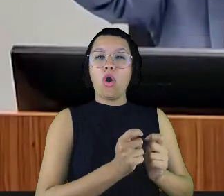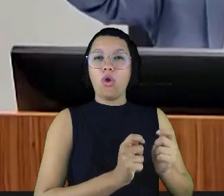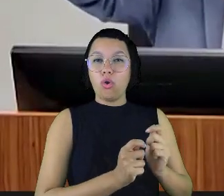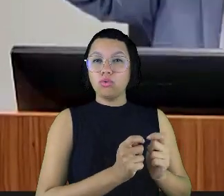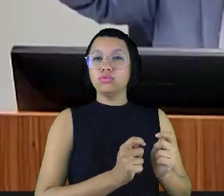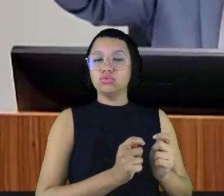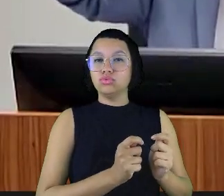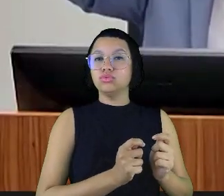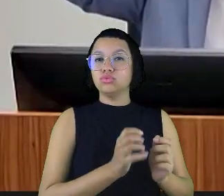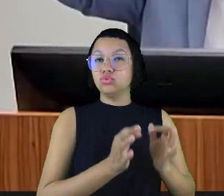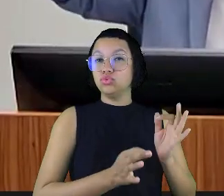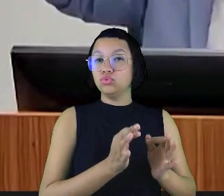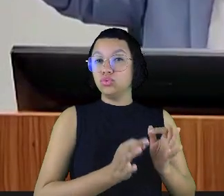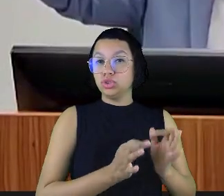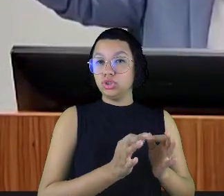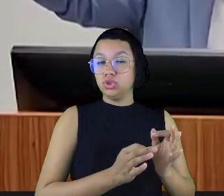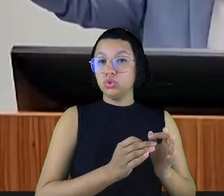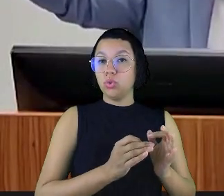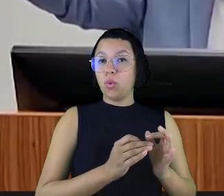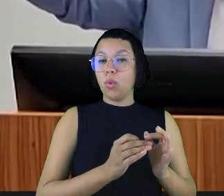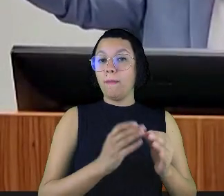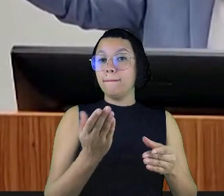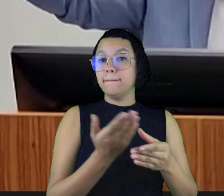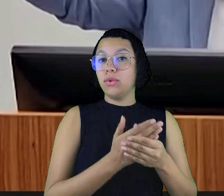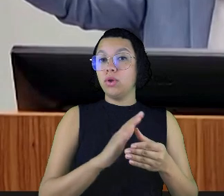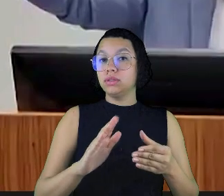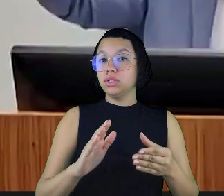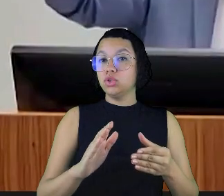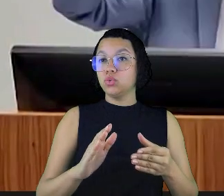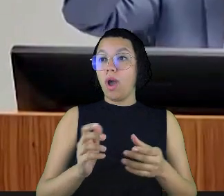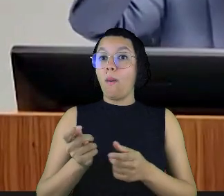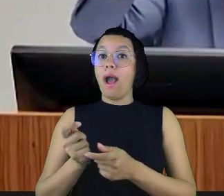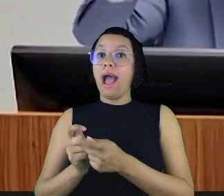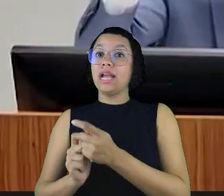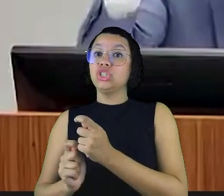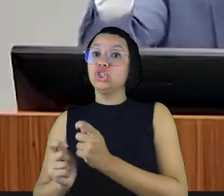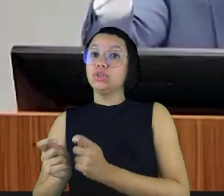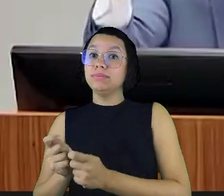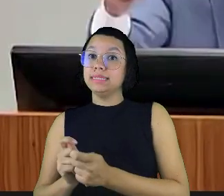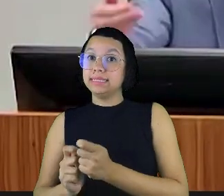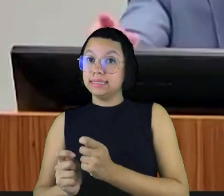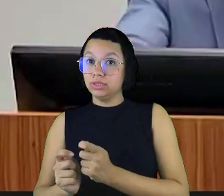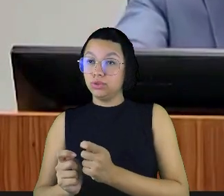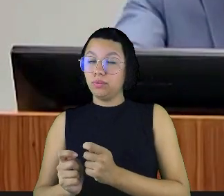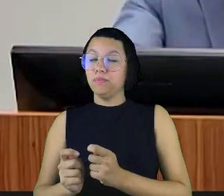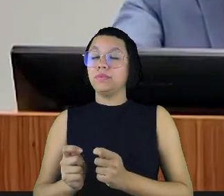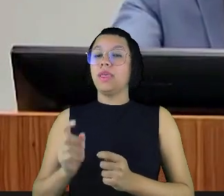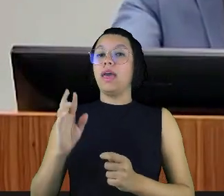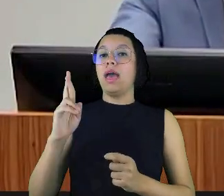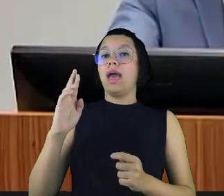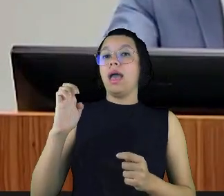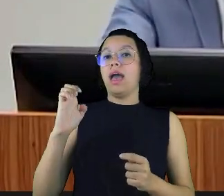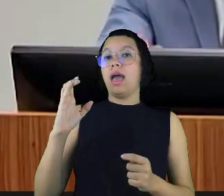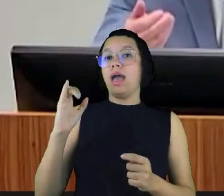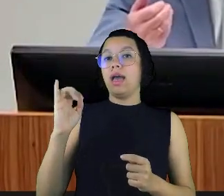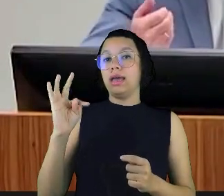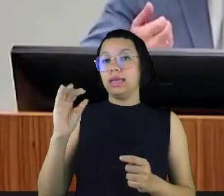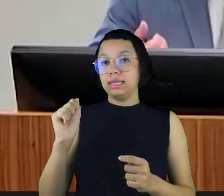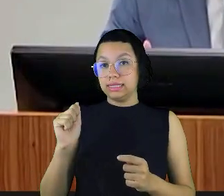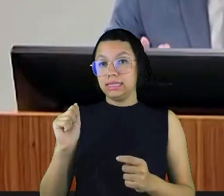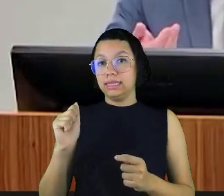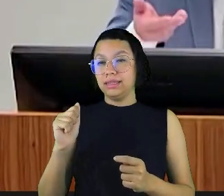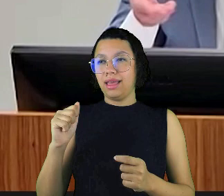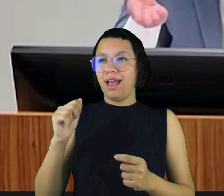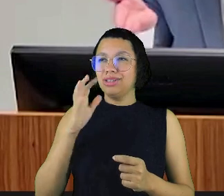negócio jurídico processual administrativo. A Receita Federal ela está engatinhando em relação a isso, mas ela